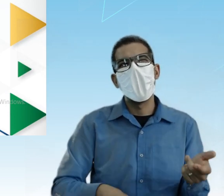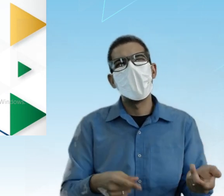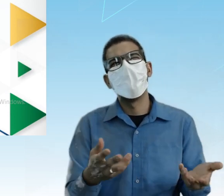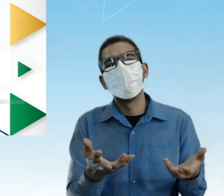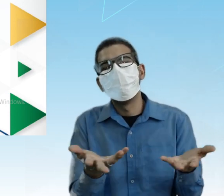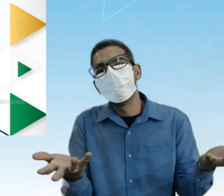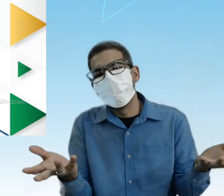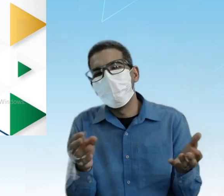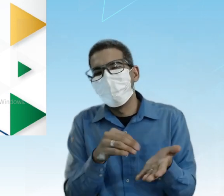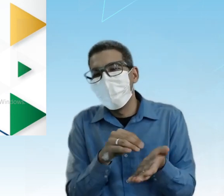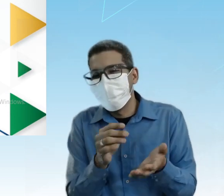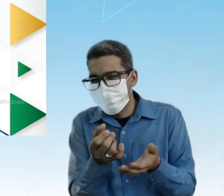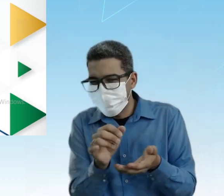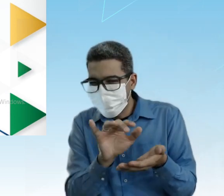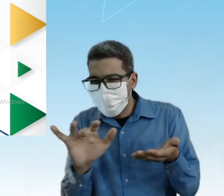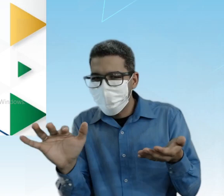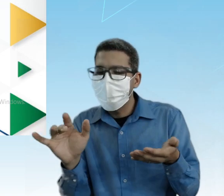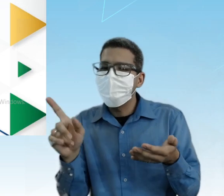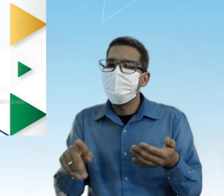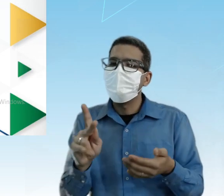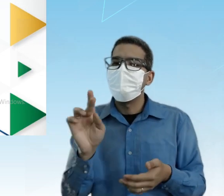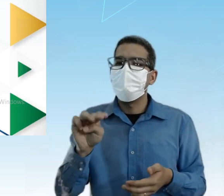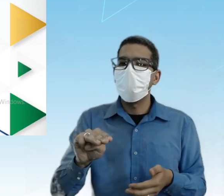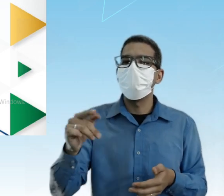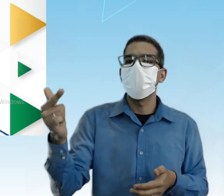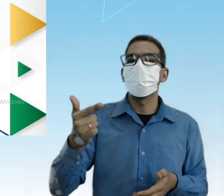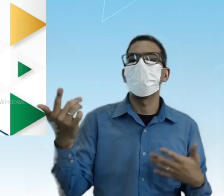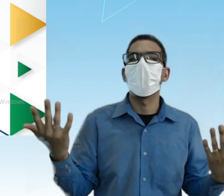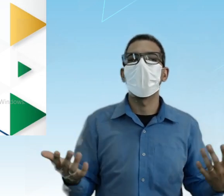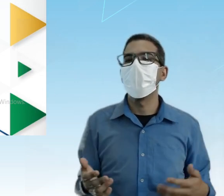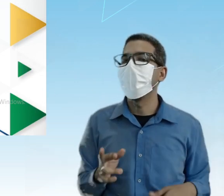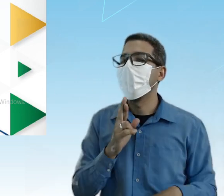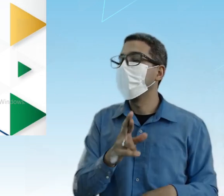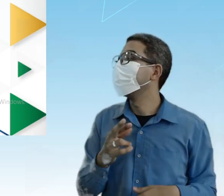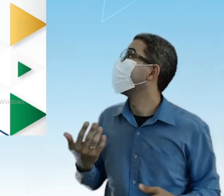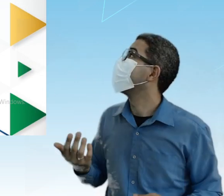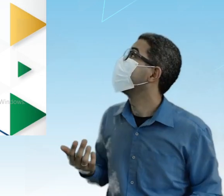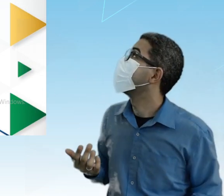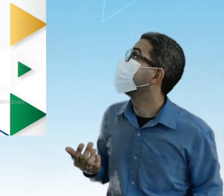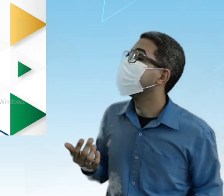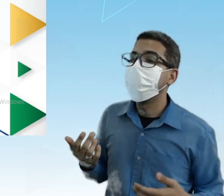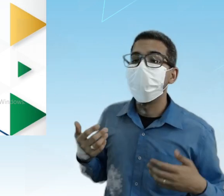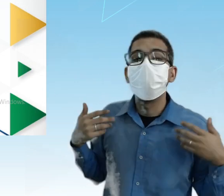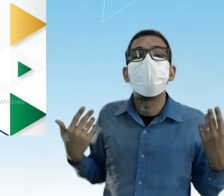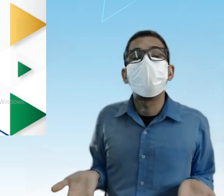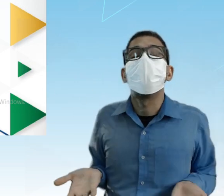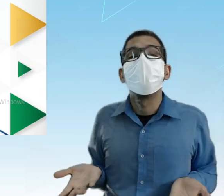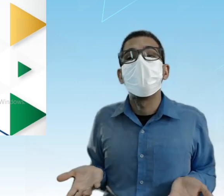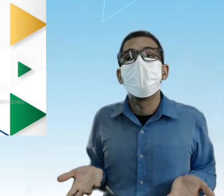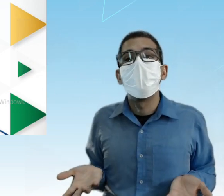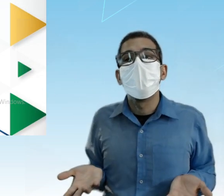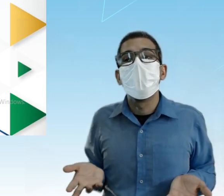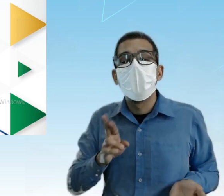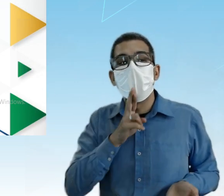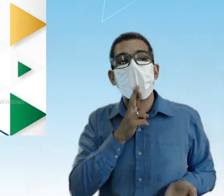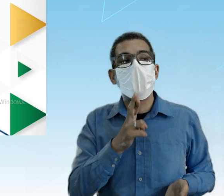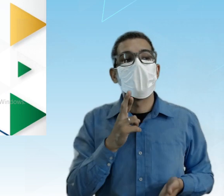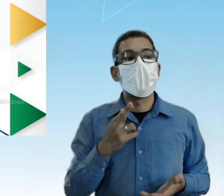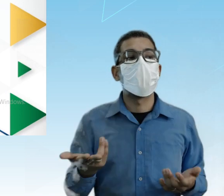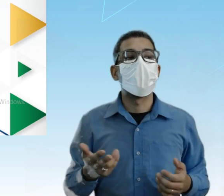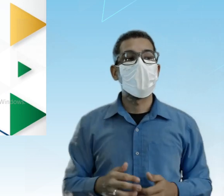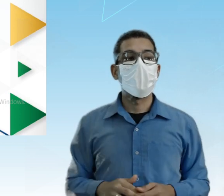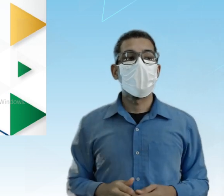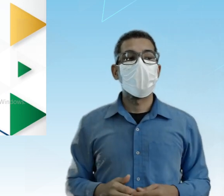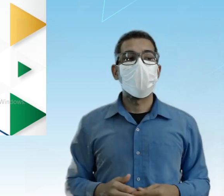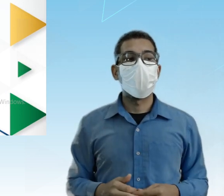quantidade de habitantes por quilômetro quadrado. Dou-lhe 1, dou-lhe 2 e dou-lhe 3. Quais vocês acham que é a mais correta,